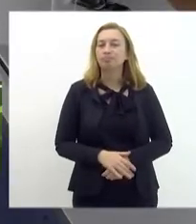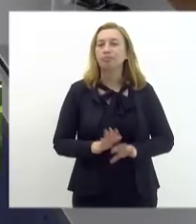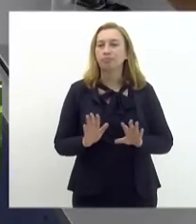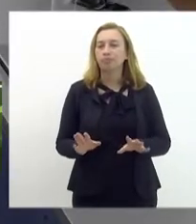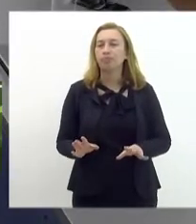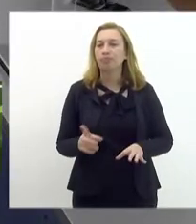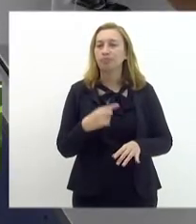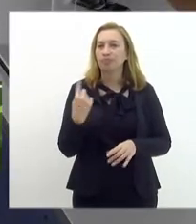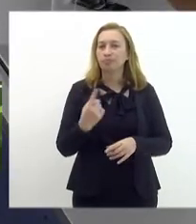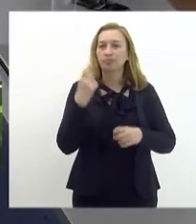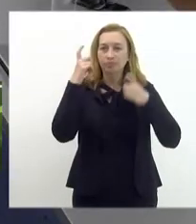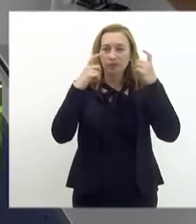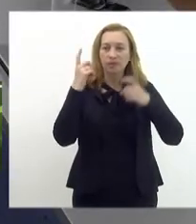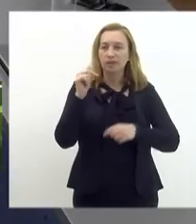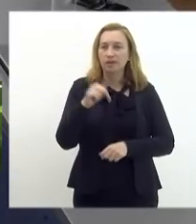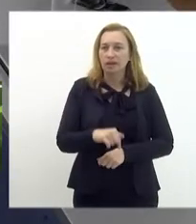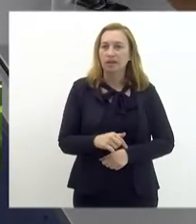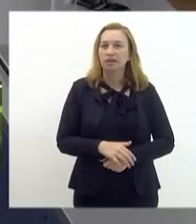nossas preocupações aqui